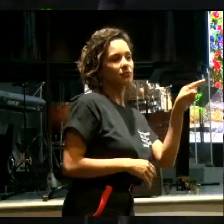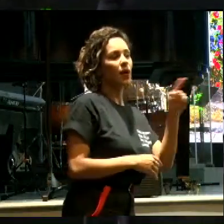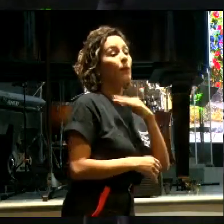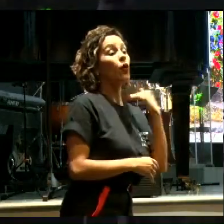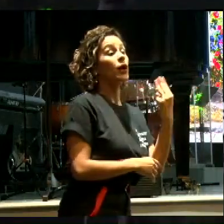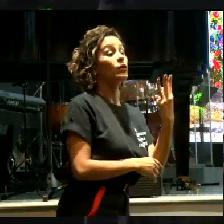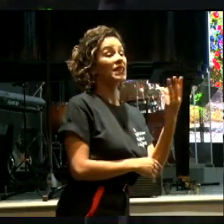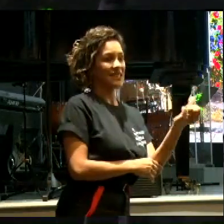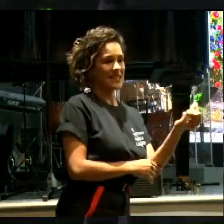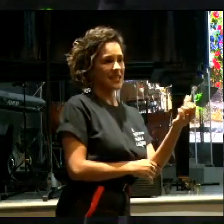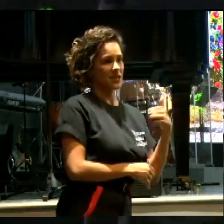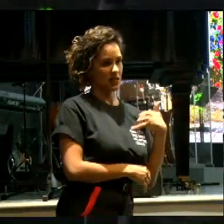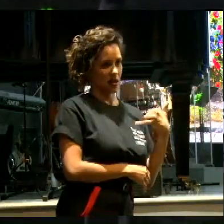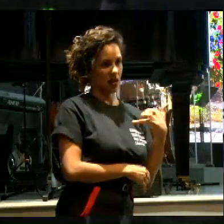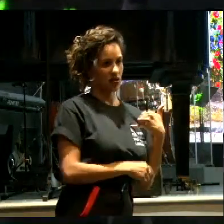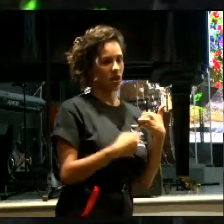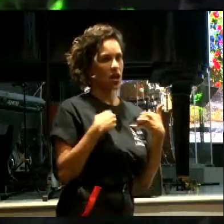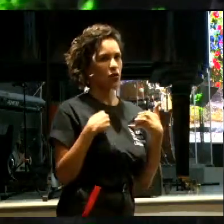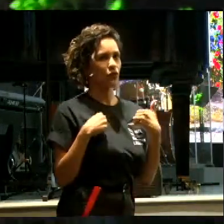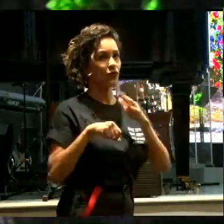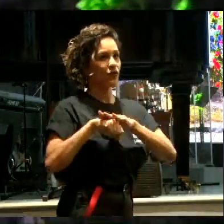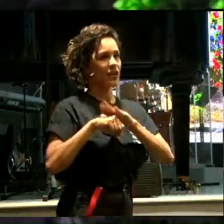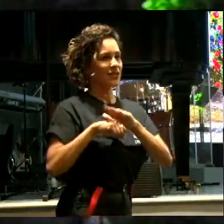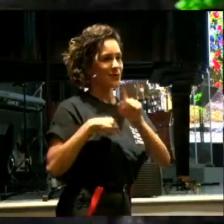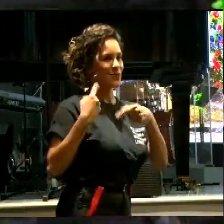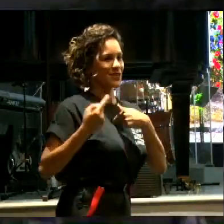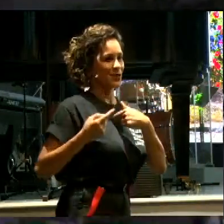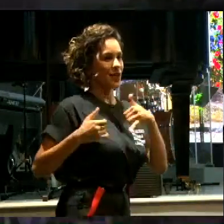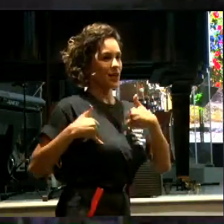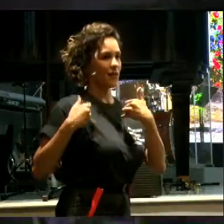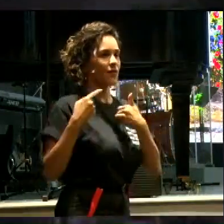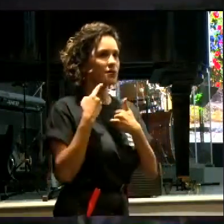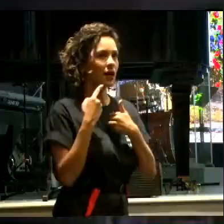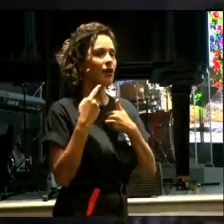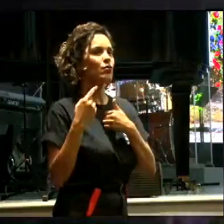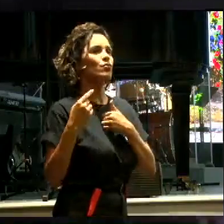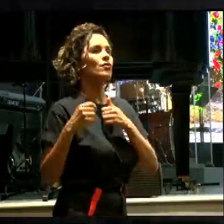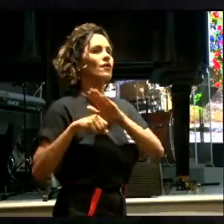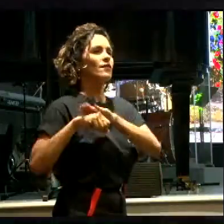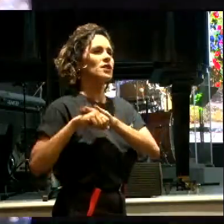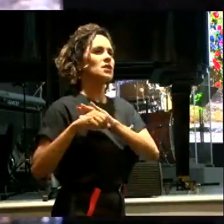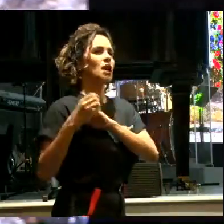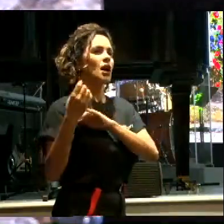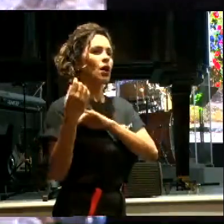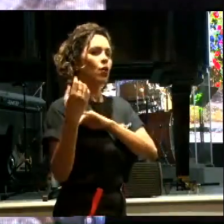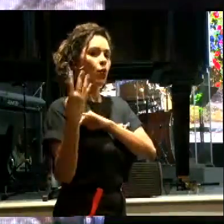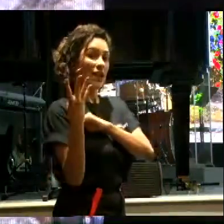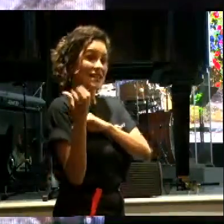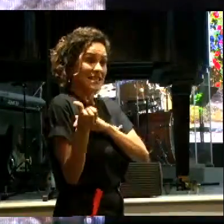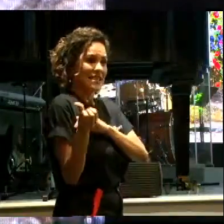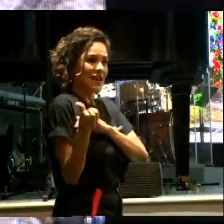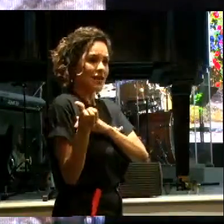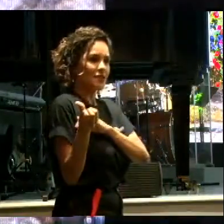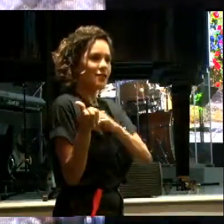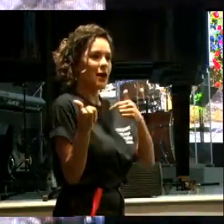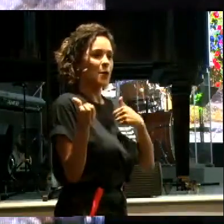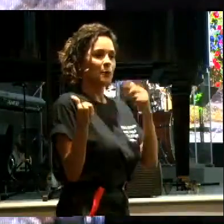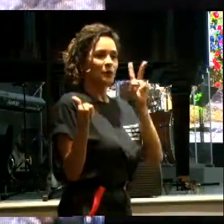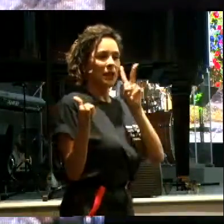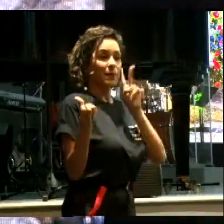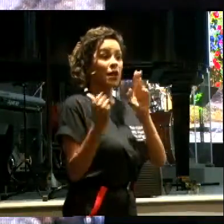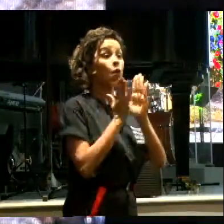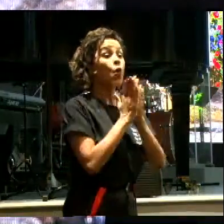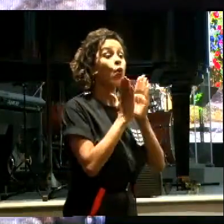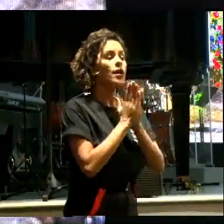eu conseguir completar, chegar aos 46 anos de idade, eu vou te louvar demais, porque eu vou